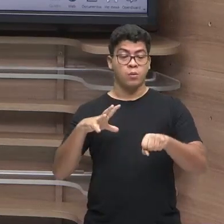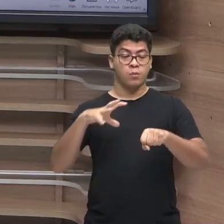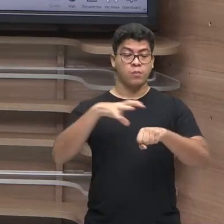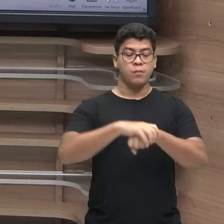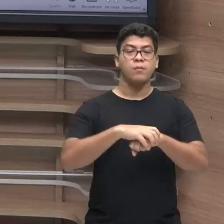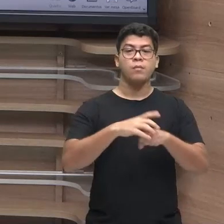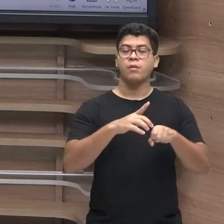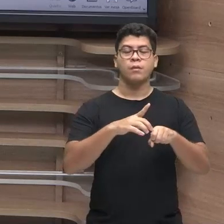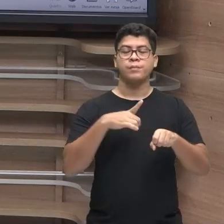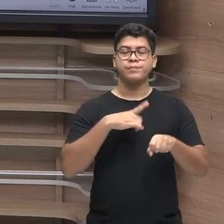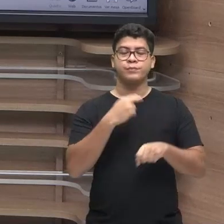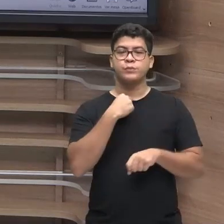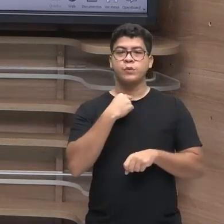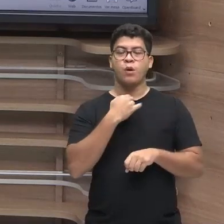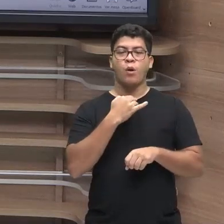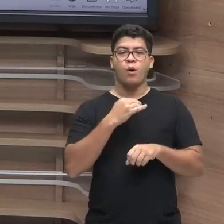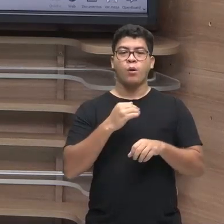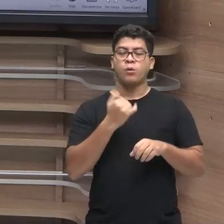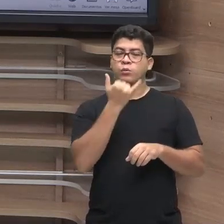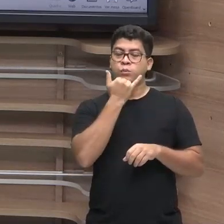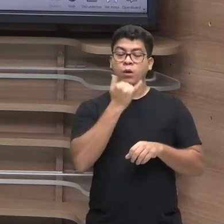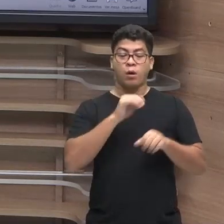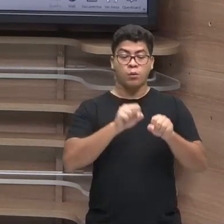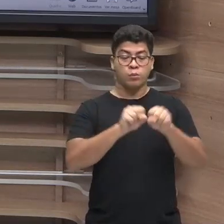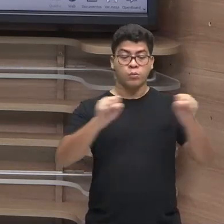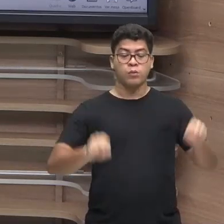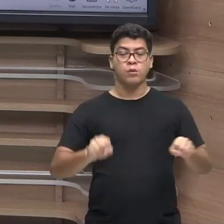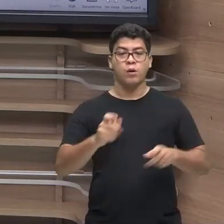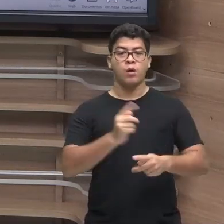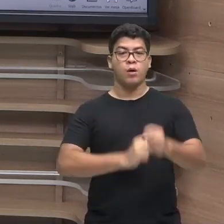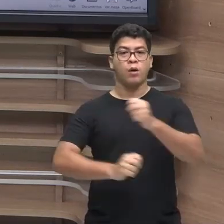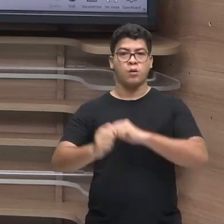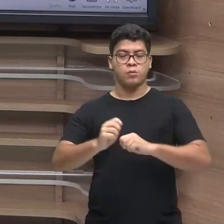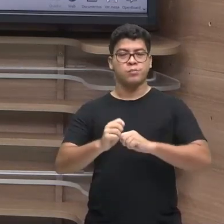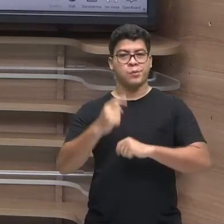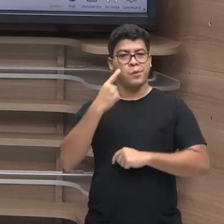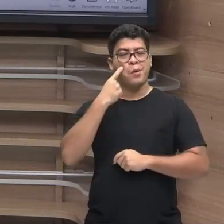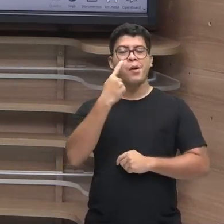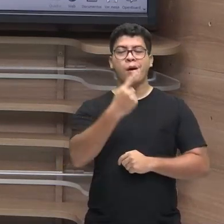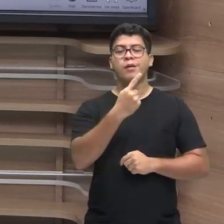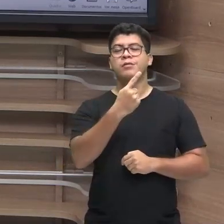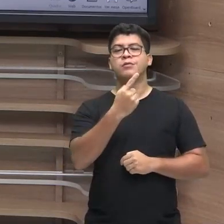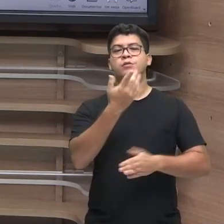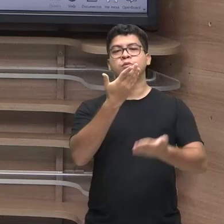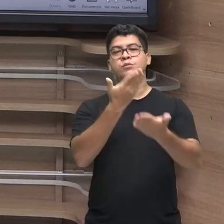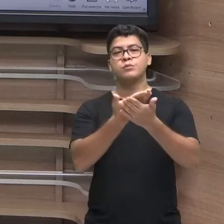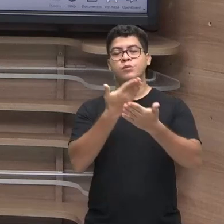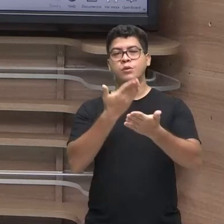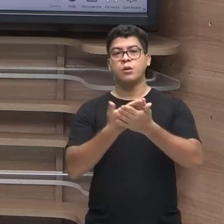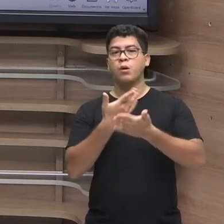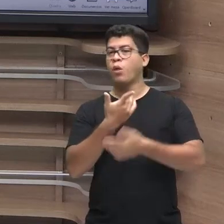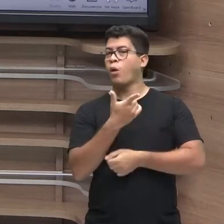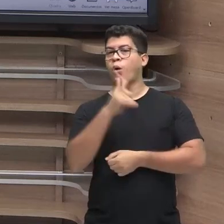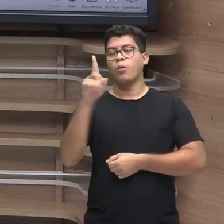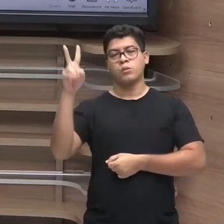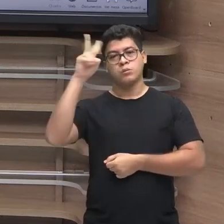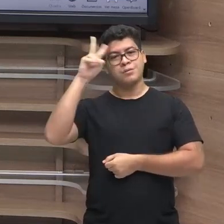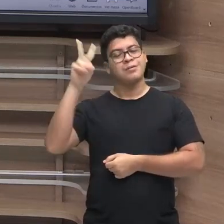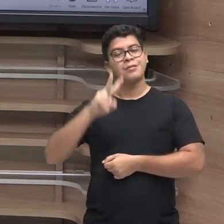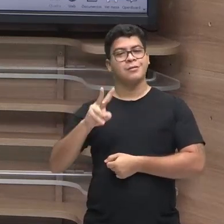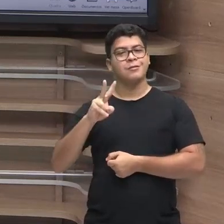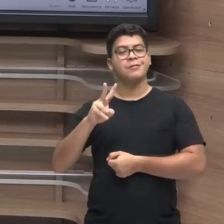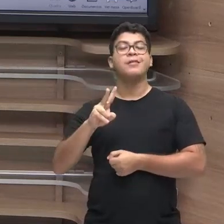mercantilismo durante a nossa aula. Quero ver vocês durante as nossas próximas aulas de história. Desejo a todos